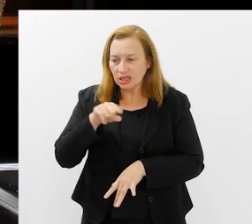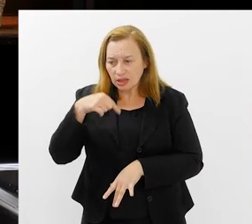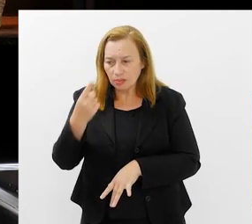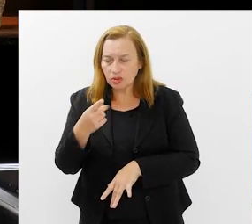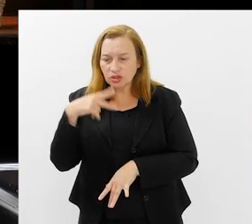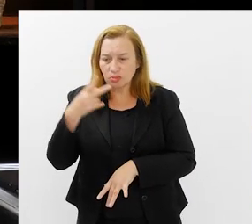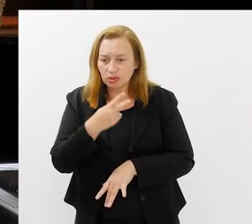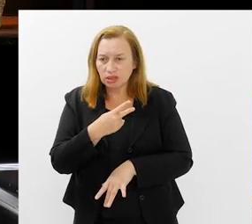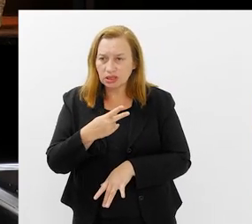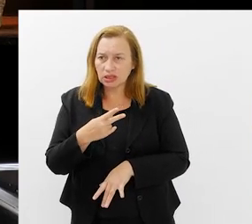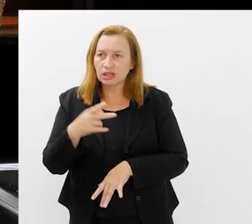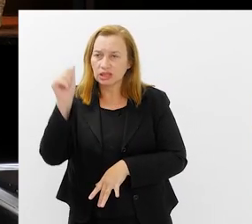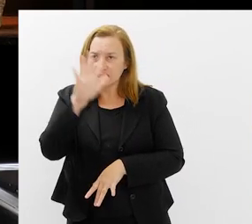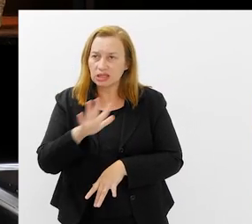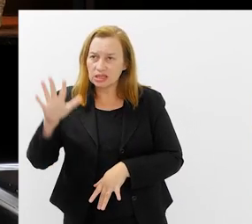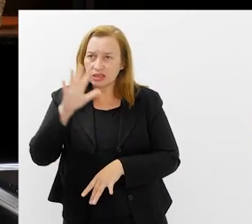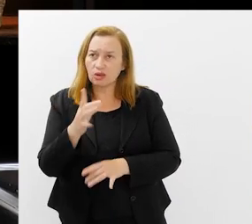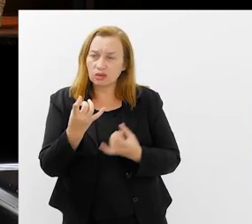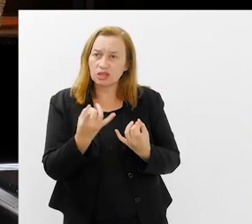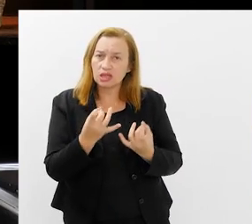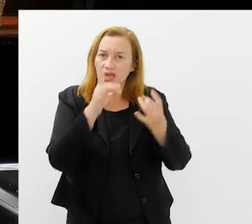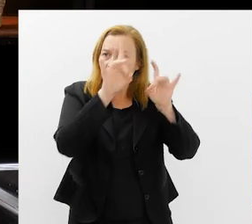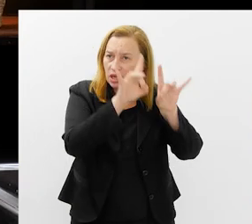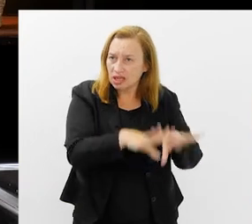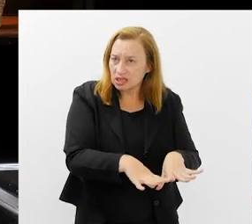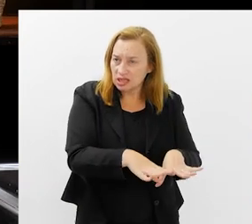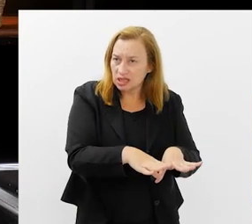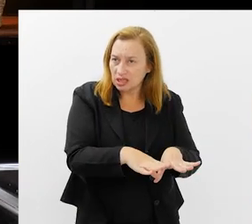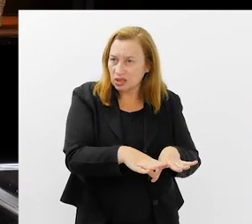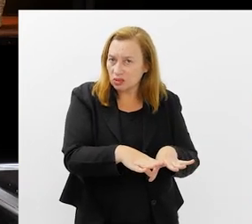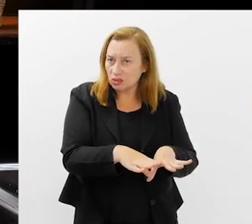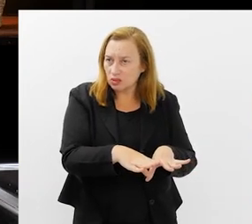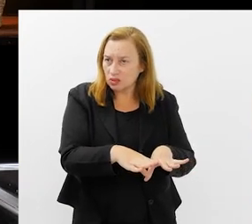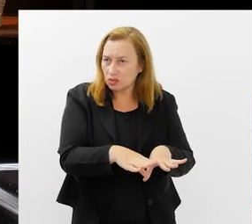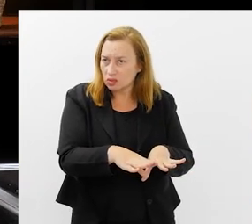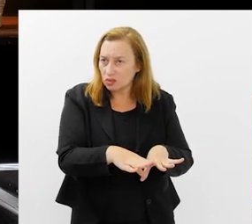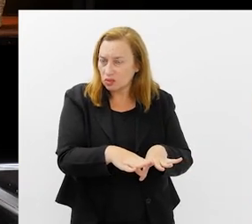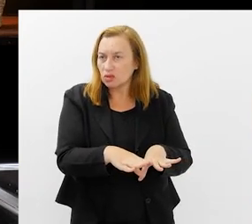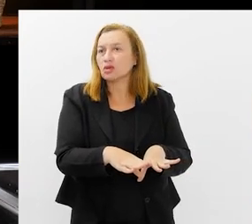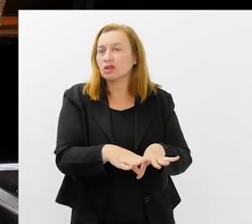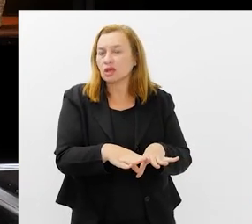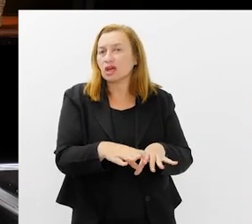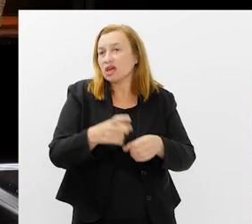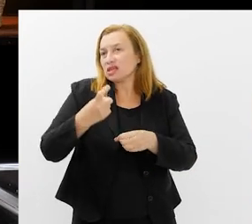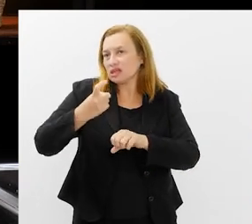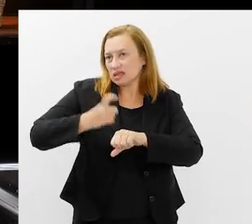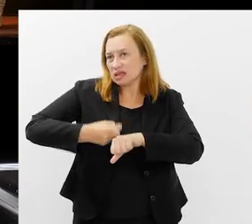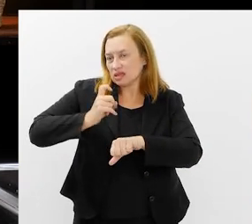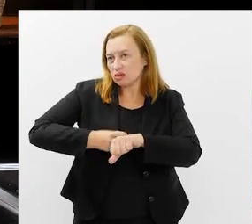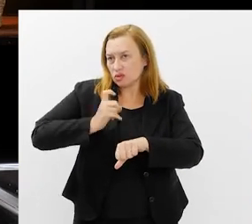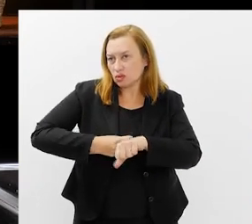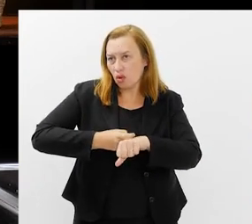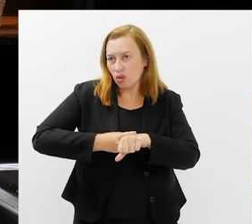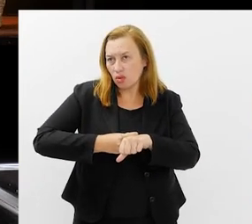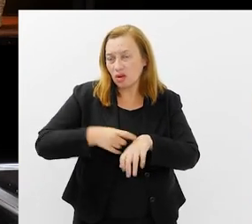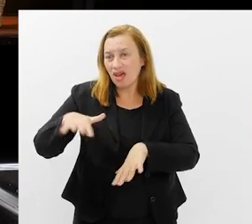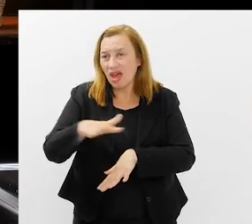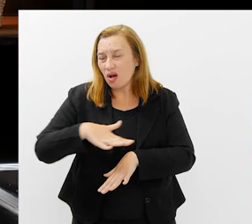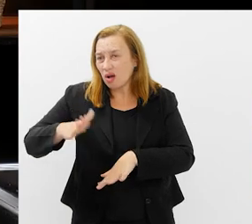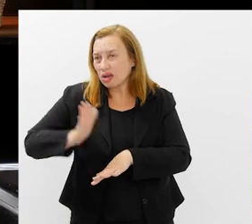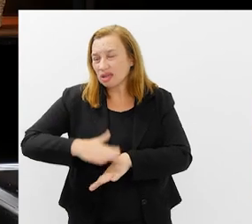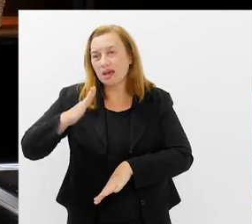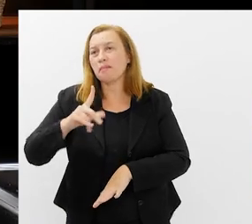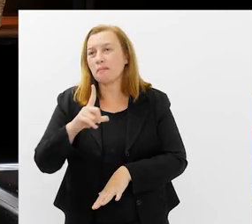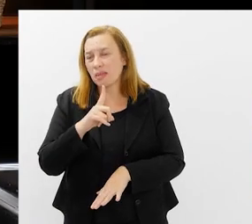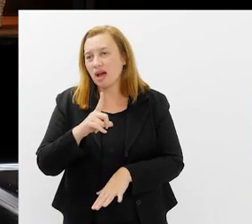um pouco depois da Política Nacional de Resíduos Sólidos, emissões de gás de efeito, a área de resíduos sólidos urbanos era a área